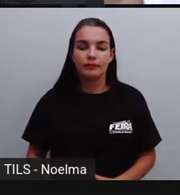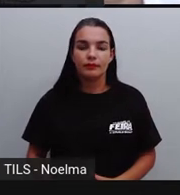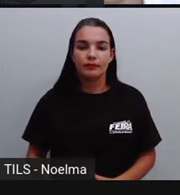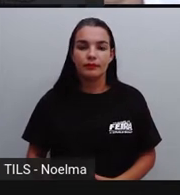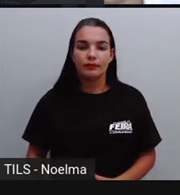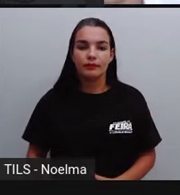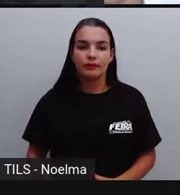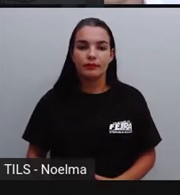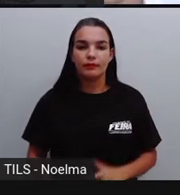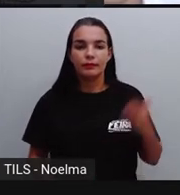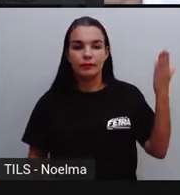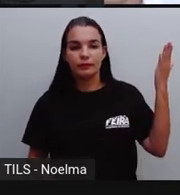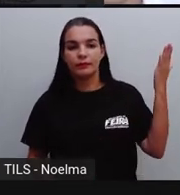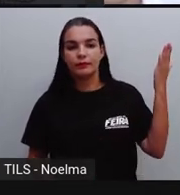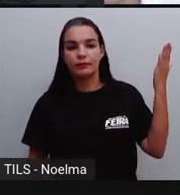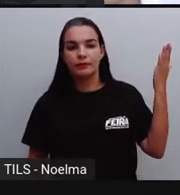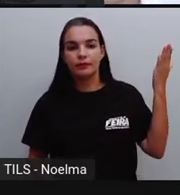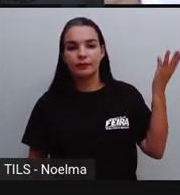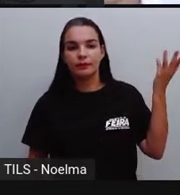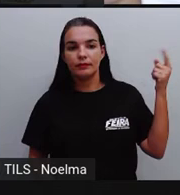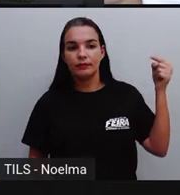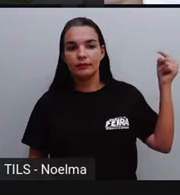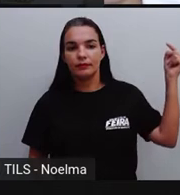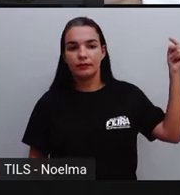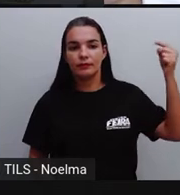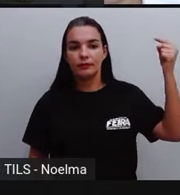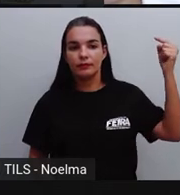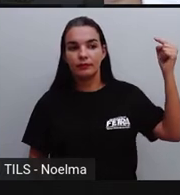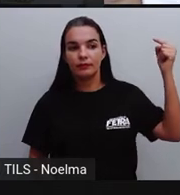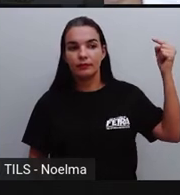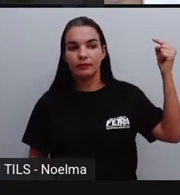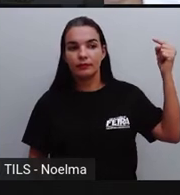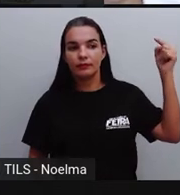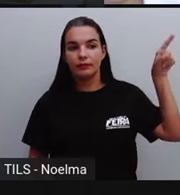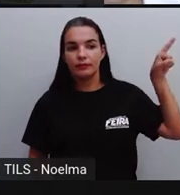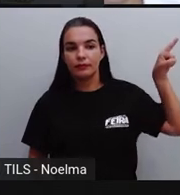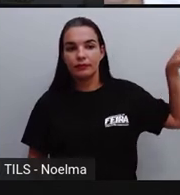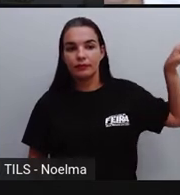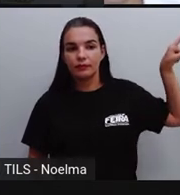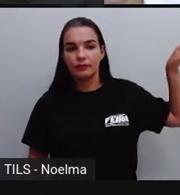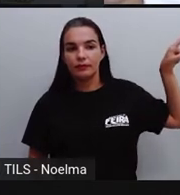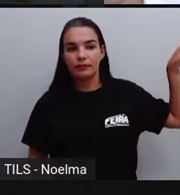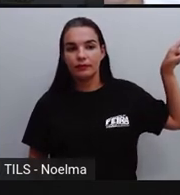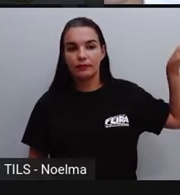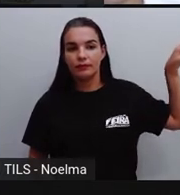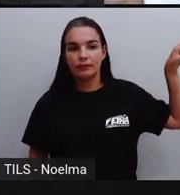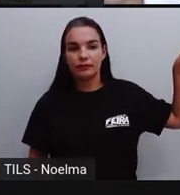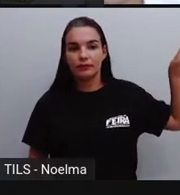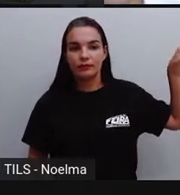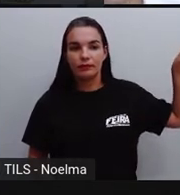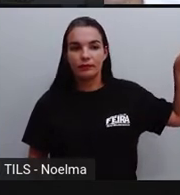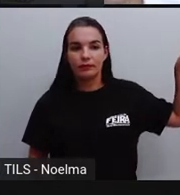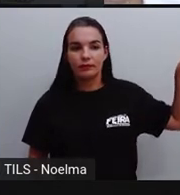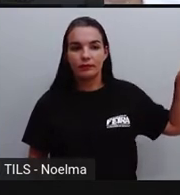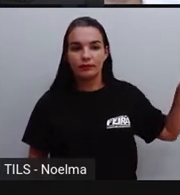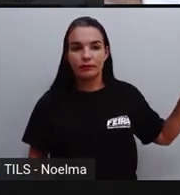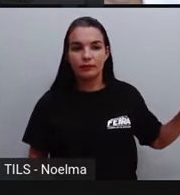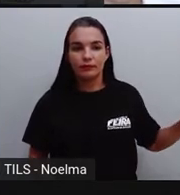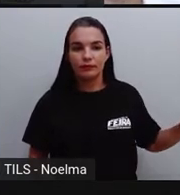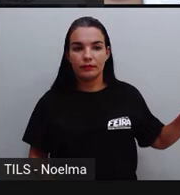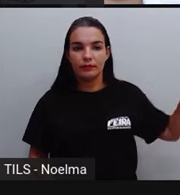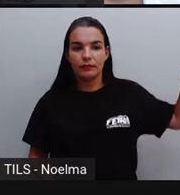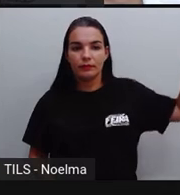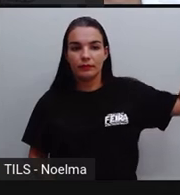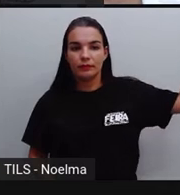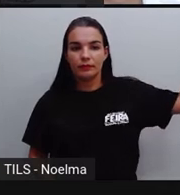Passeio. Disseram. Travessia, Passargada. Olha